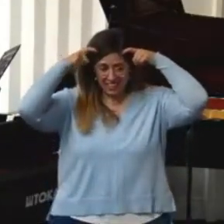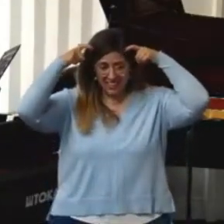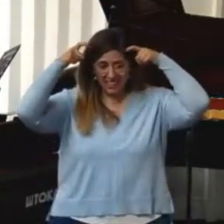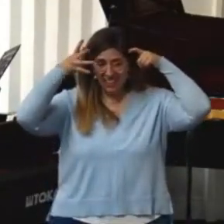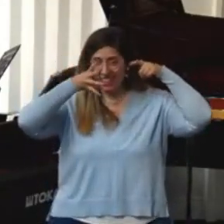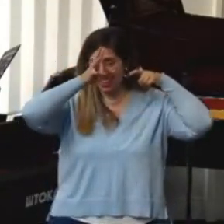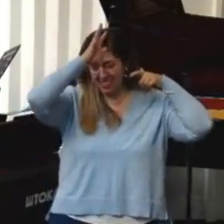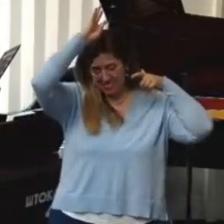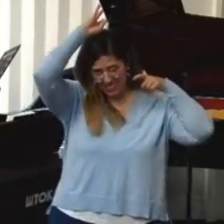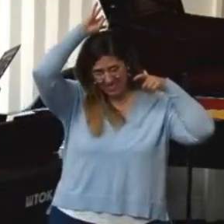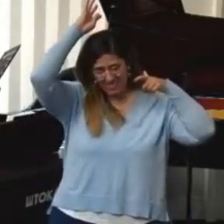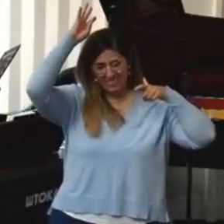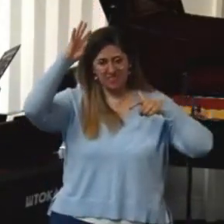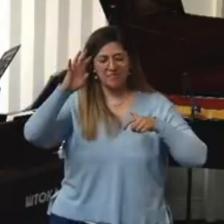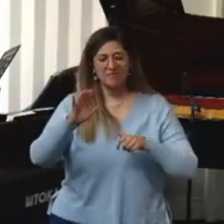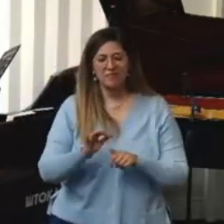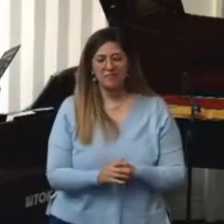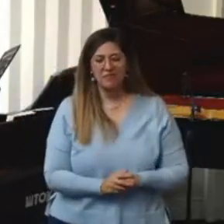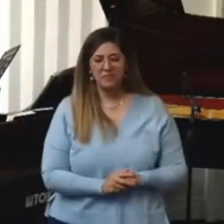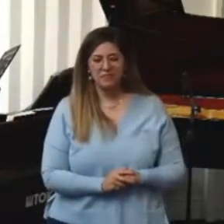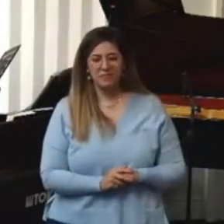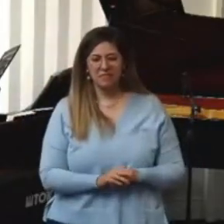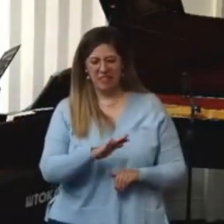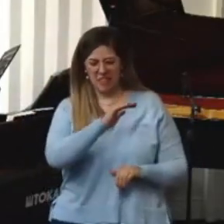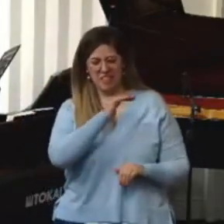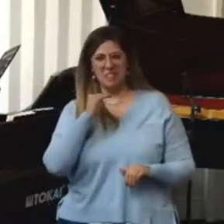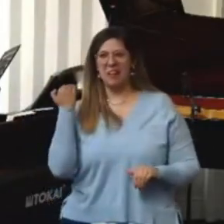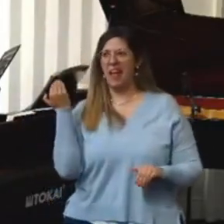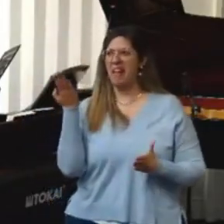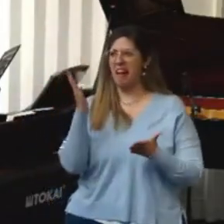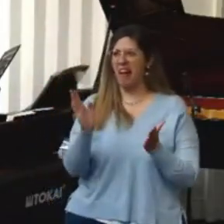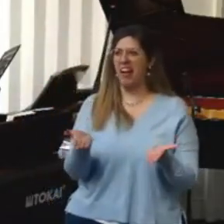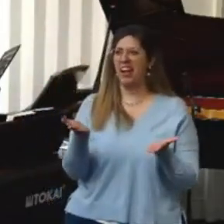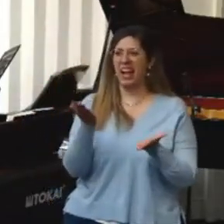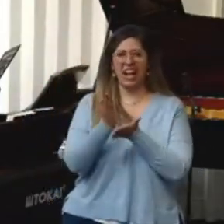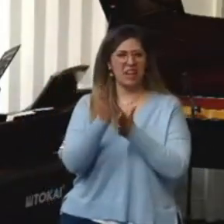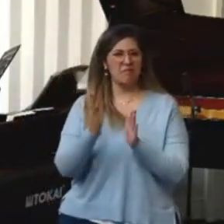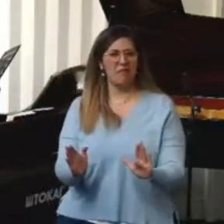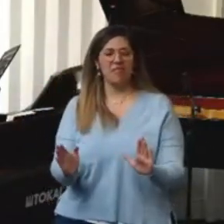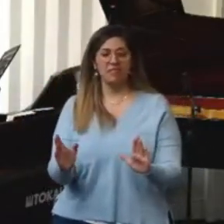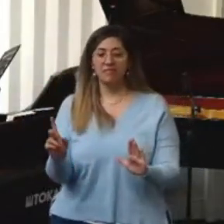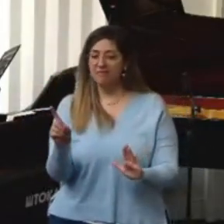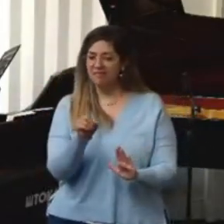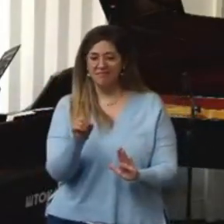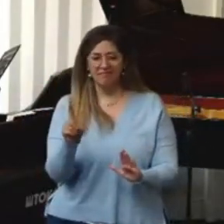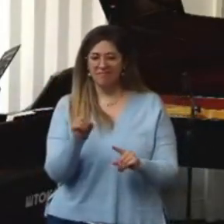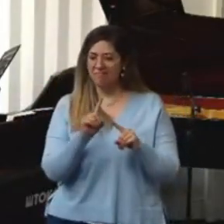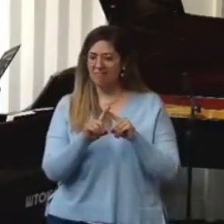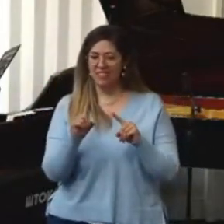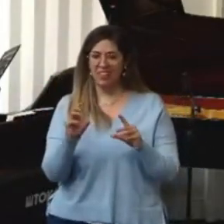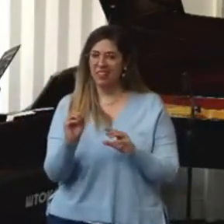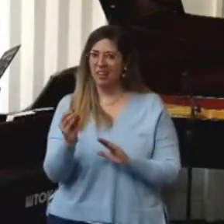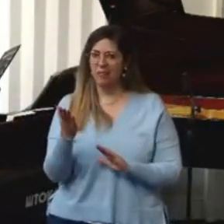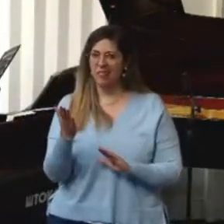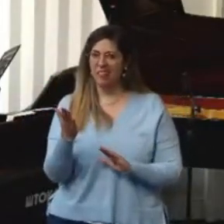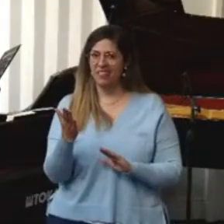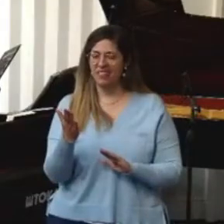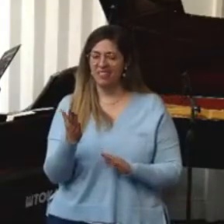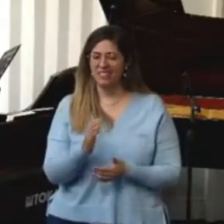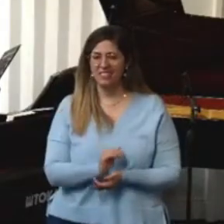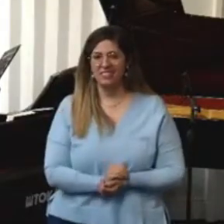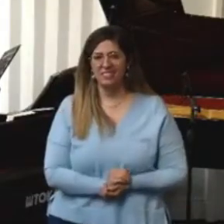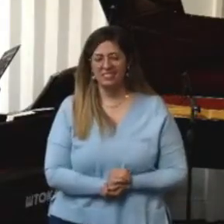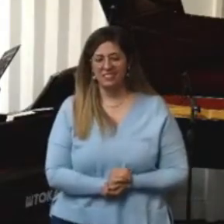sistema. E então eles disseram, acabou. Mas não acabou.